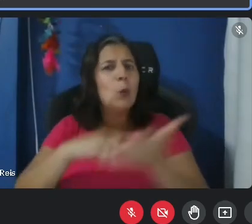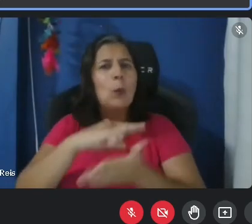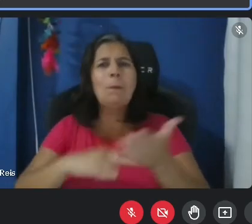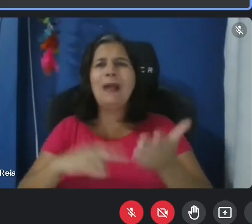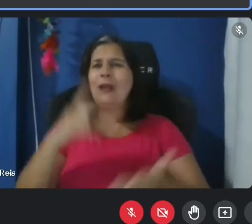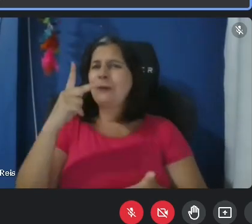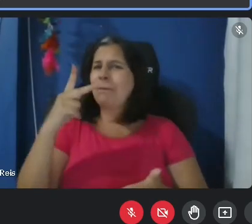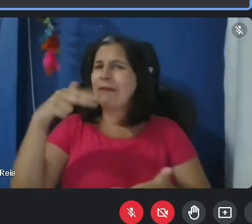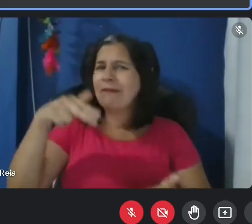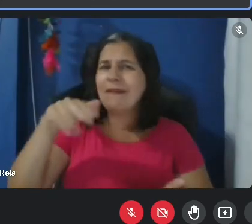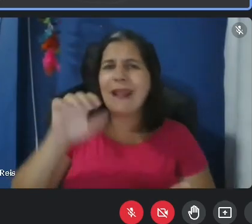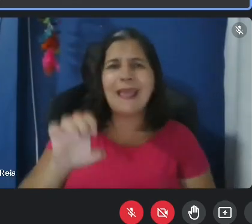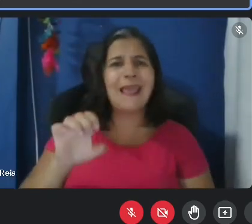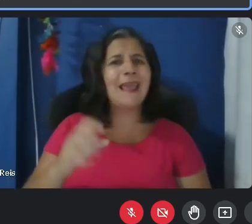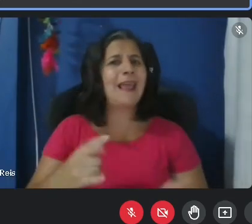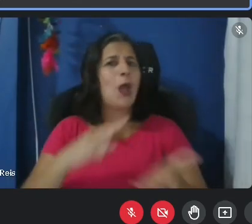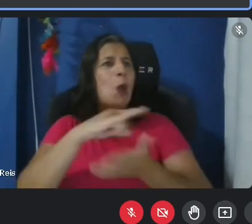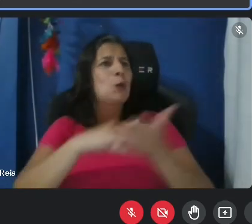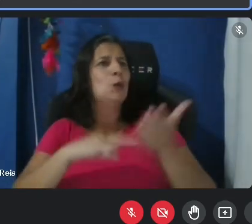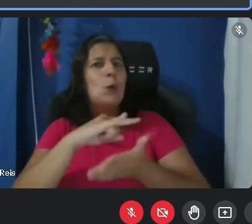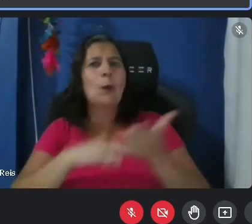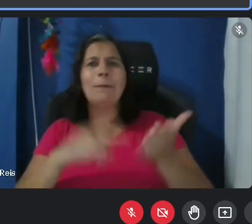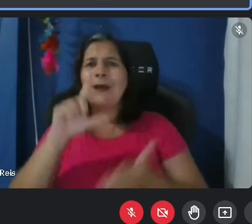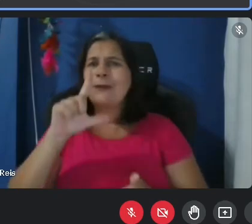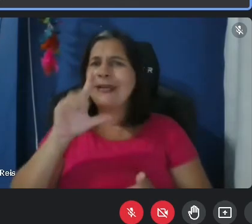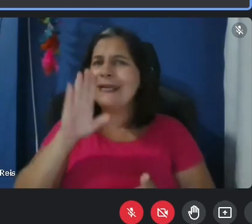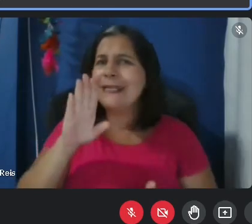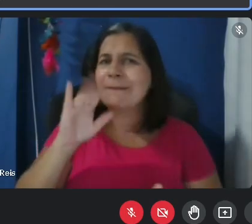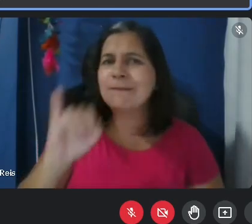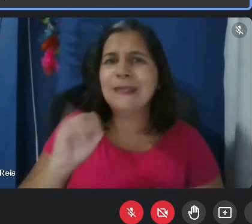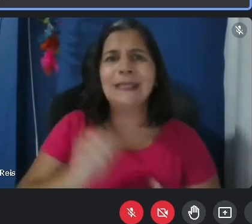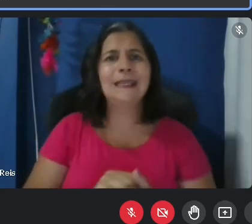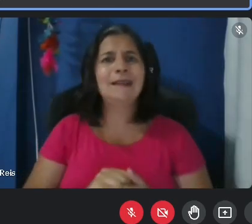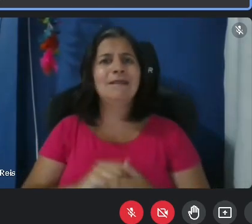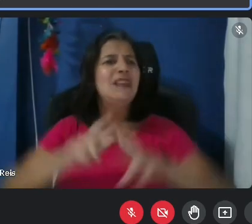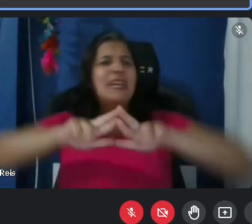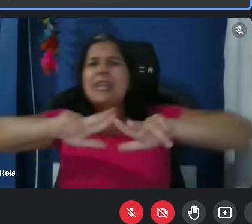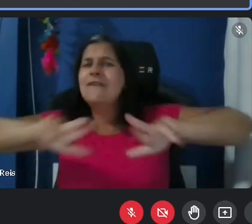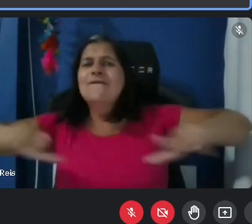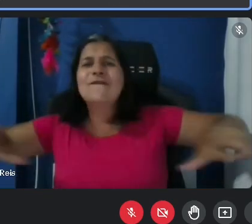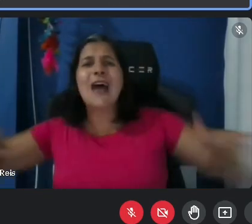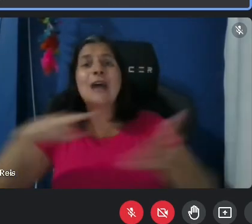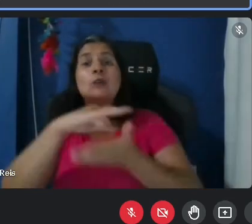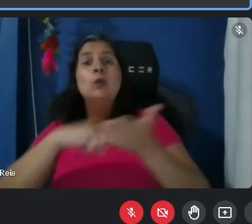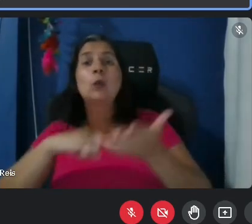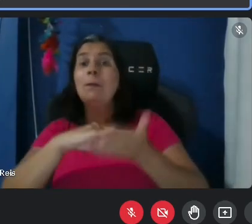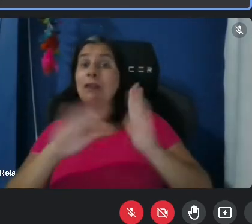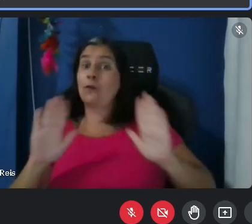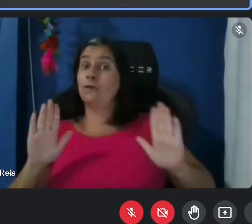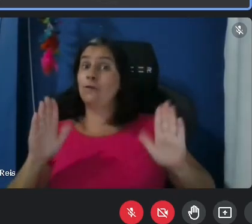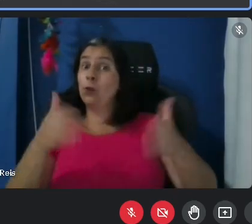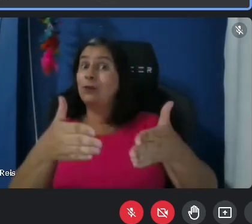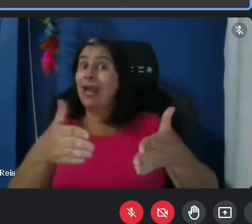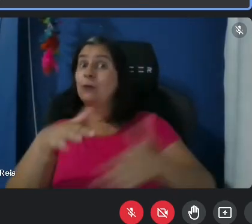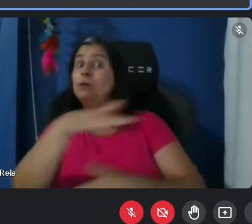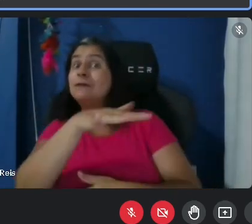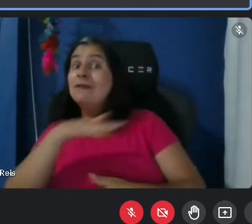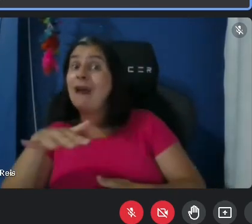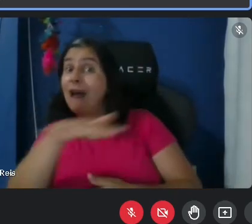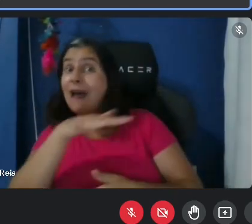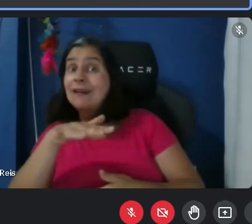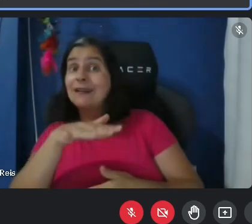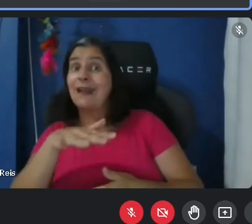Se não fosse as políticas públicas, essa lei não existe, né? Falta a documentação, várias